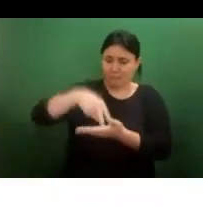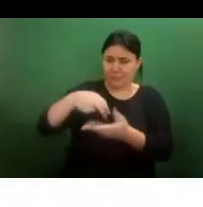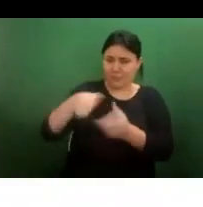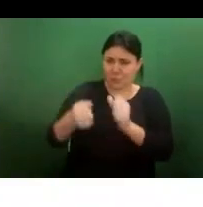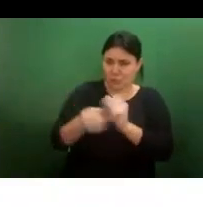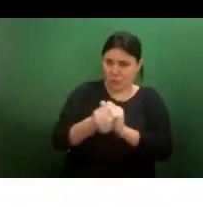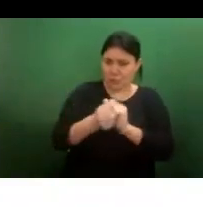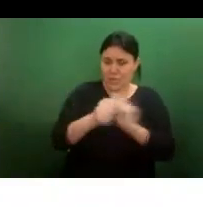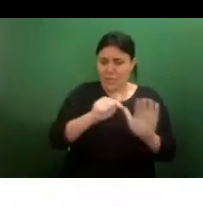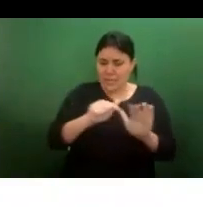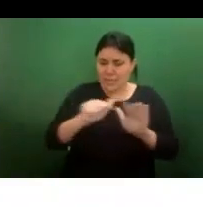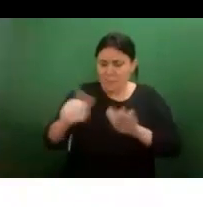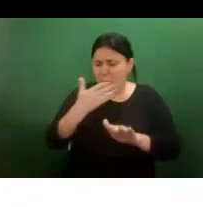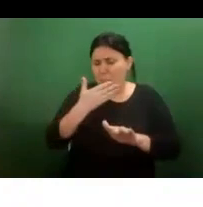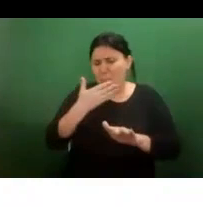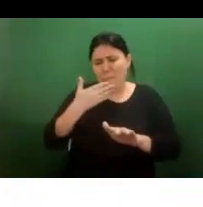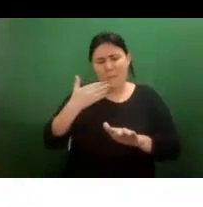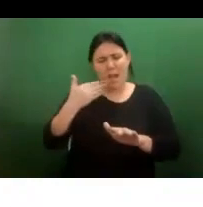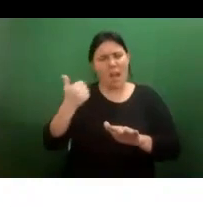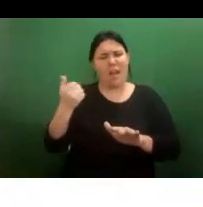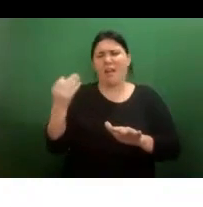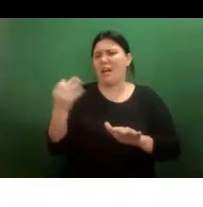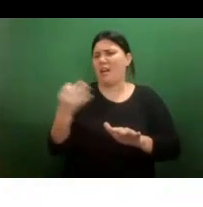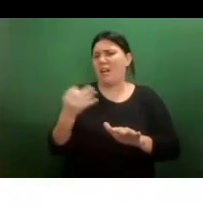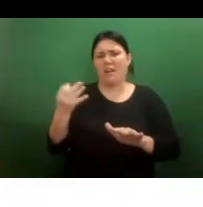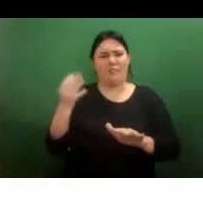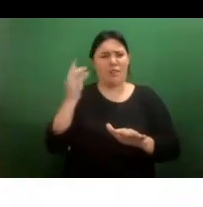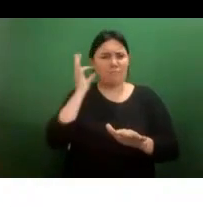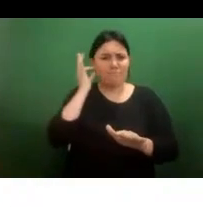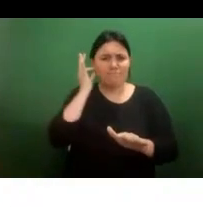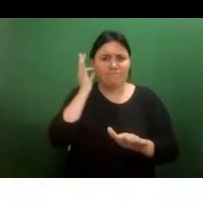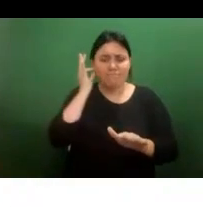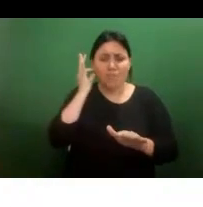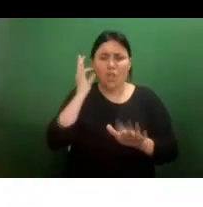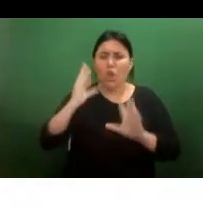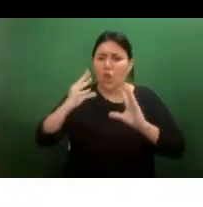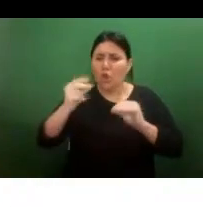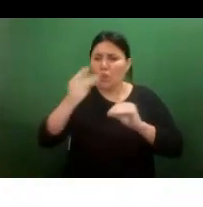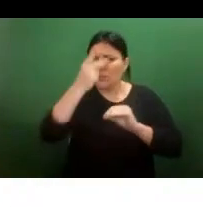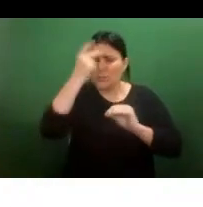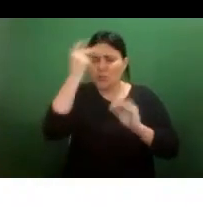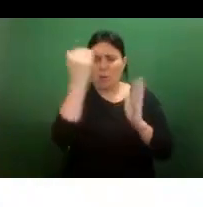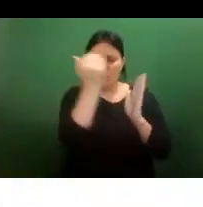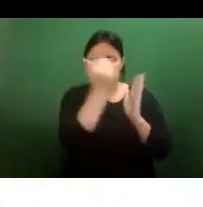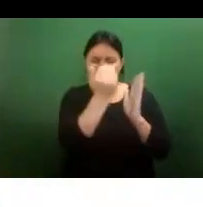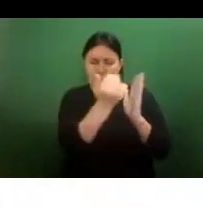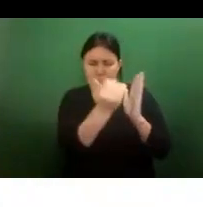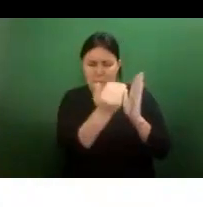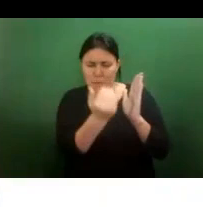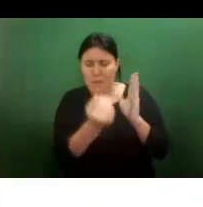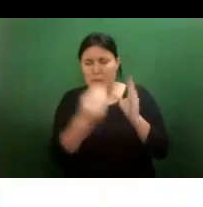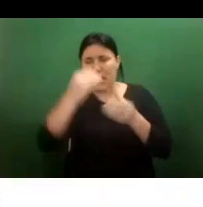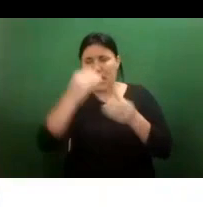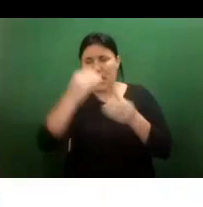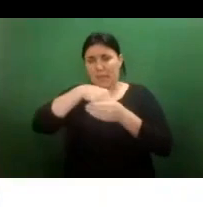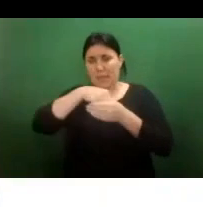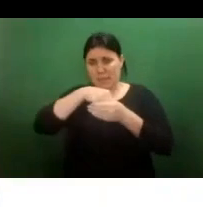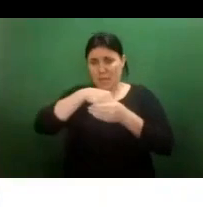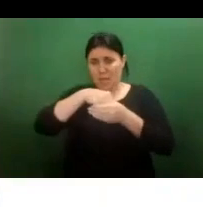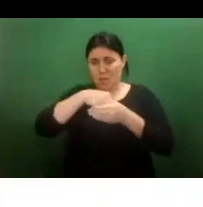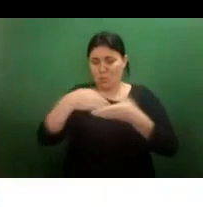semana maravilhosa, todas as pessoas que estão aqui listadas dentro dessa sala, e acho